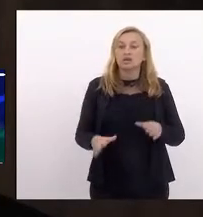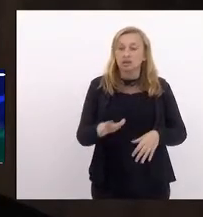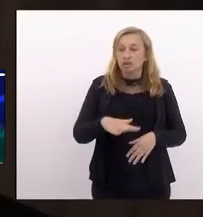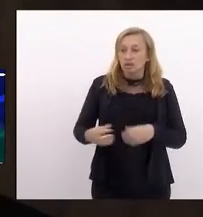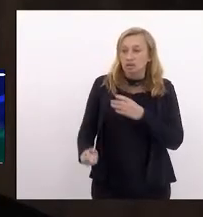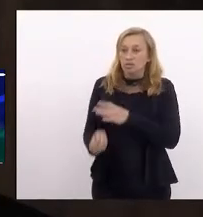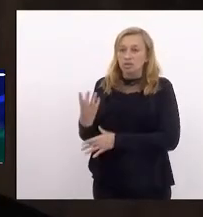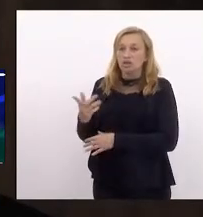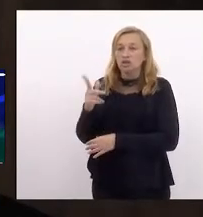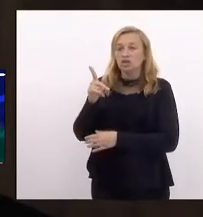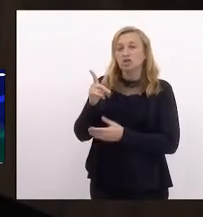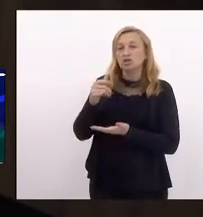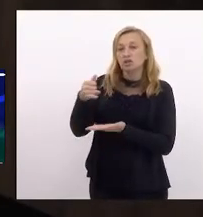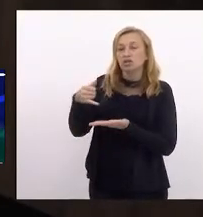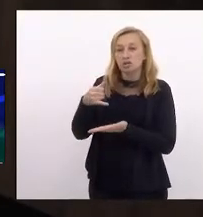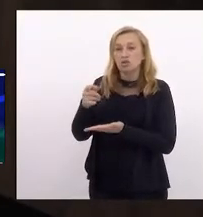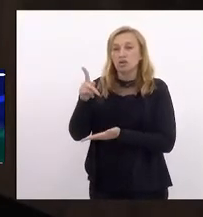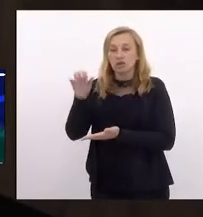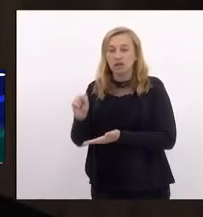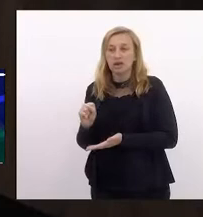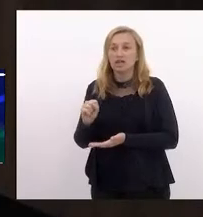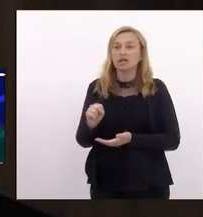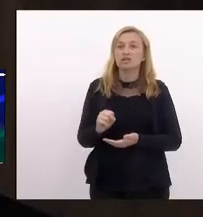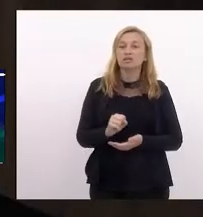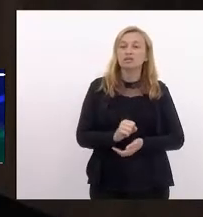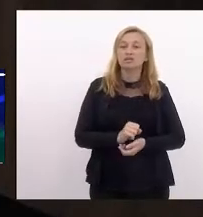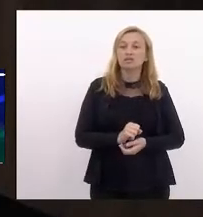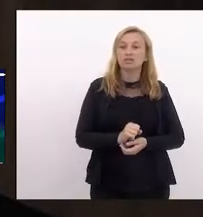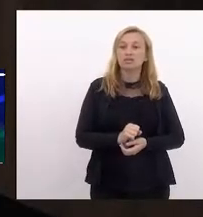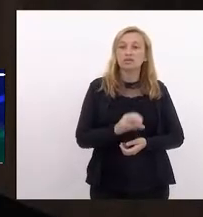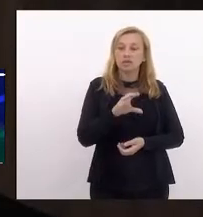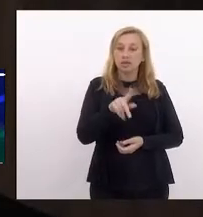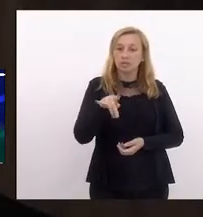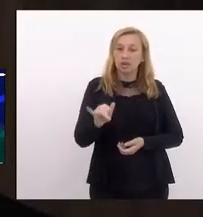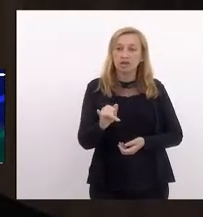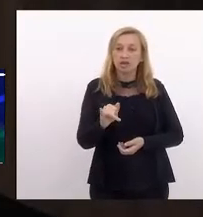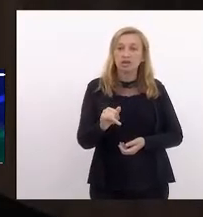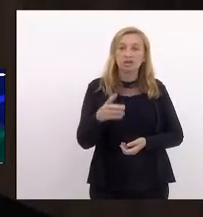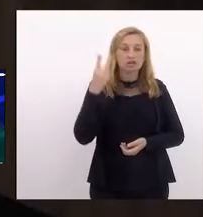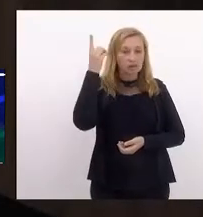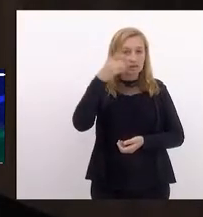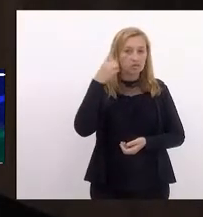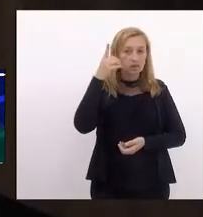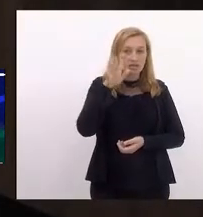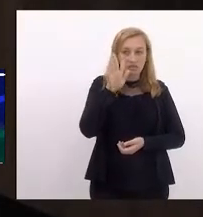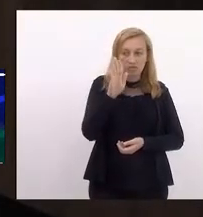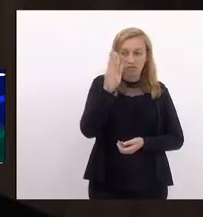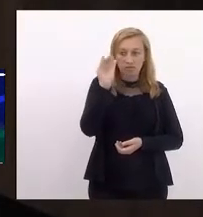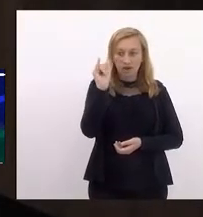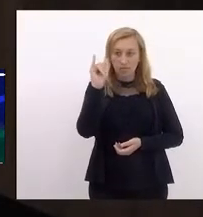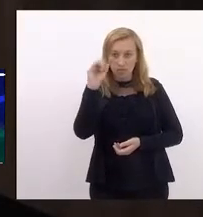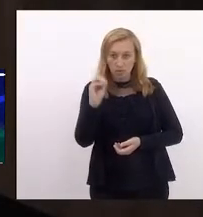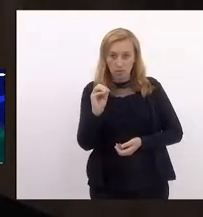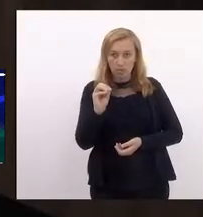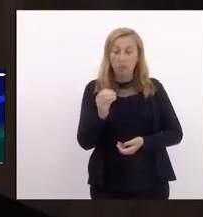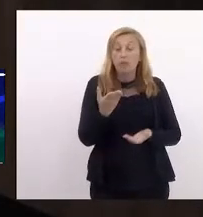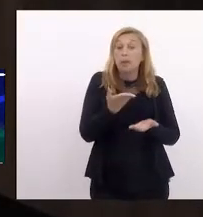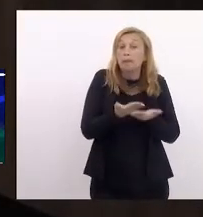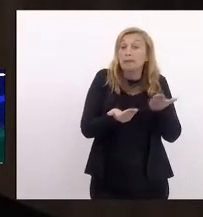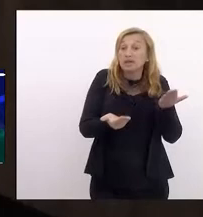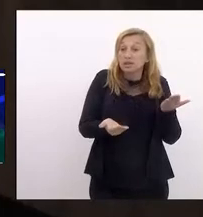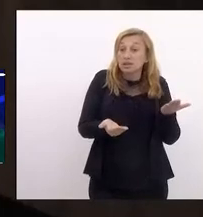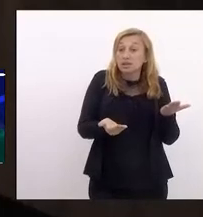de óleo gás levantou-a CPI nome Deputado Fábio nós